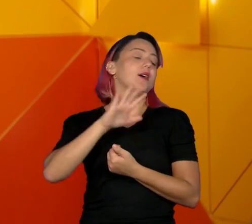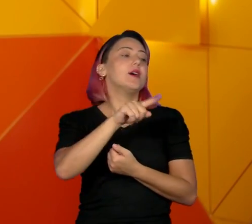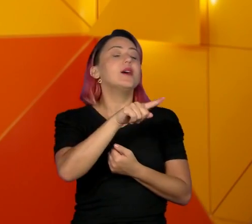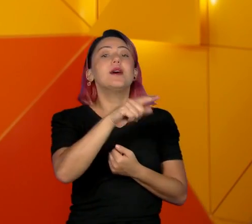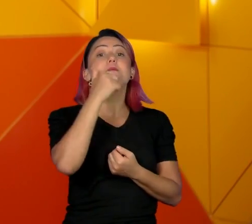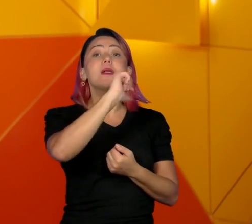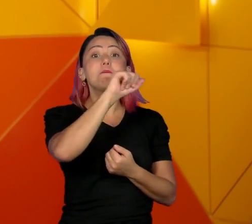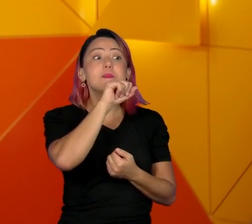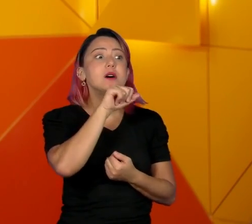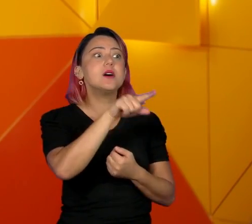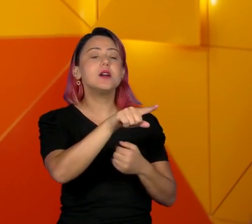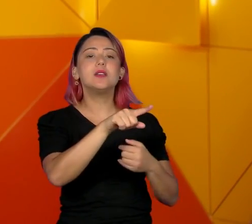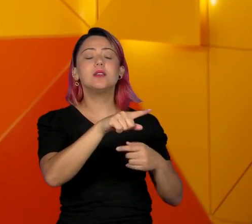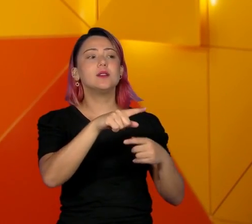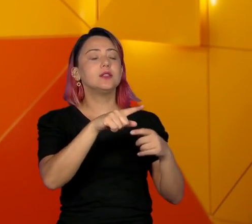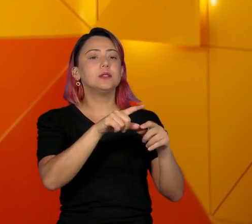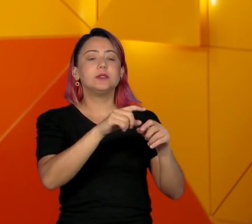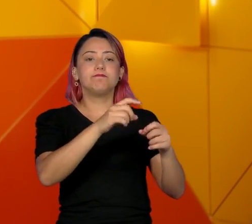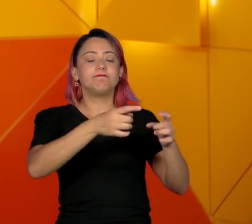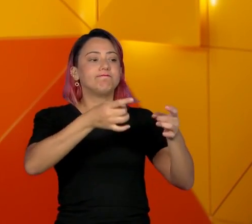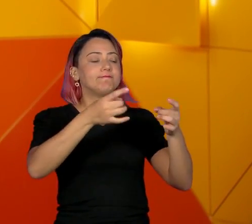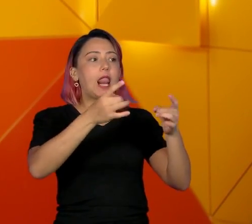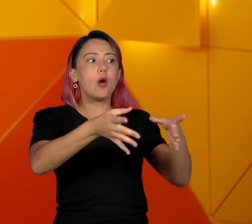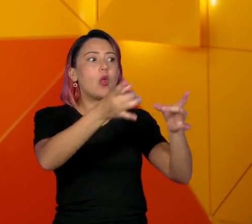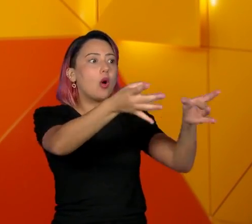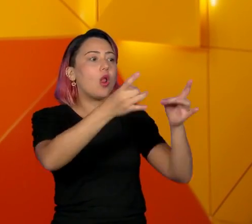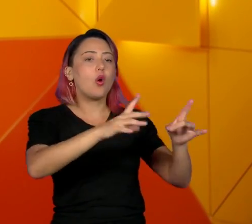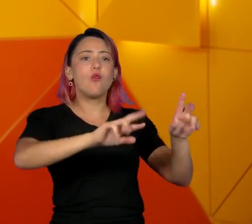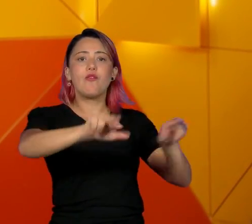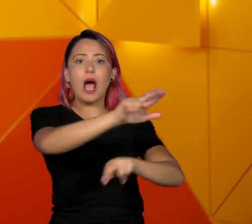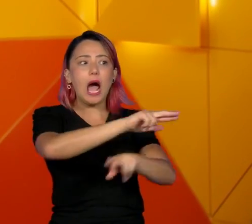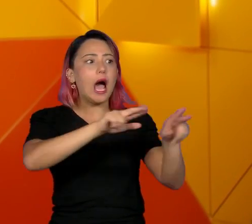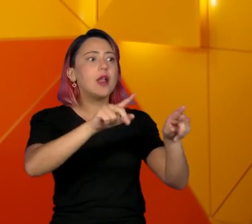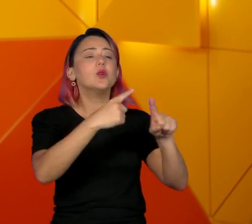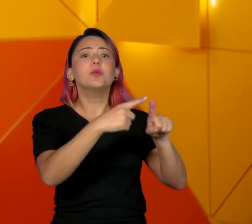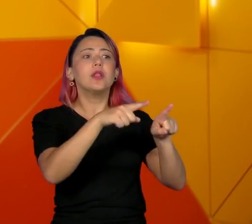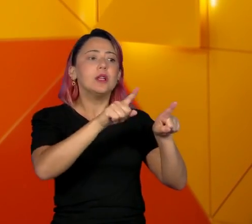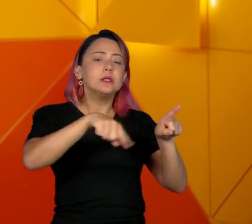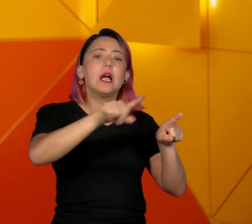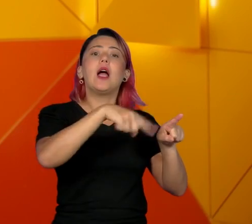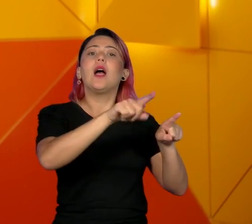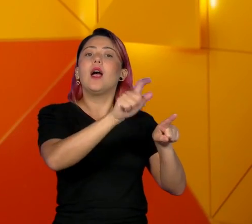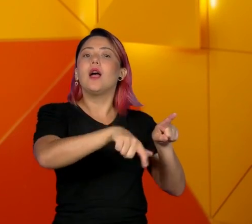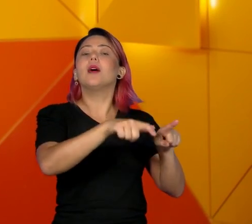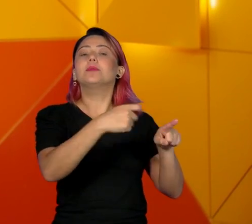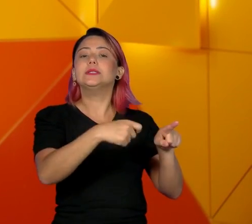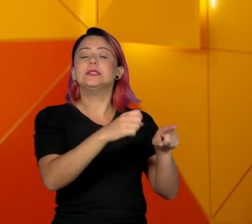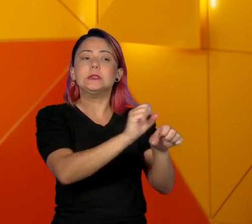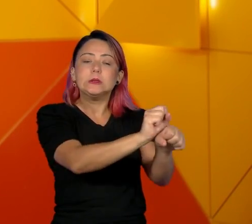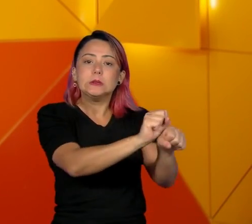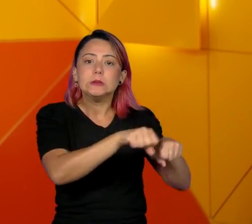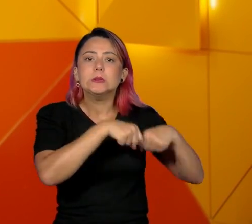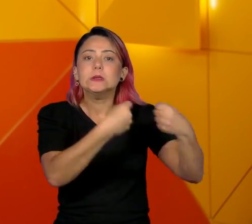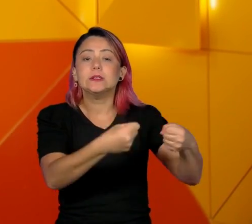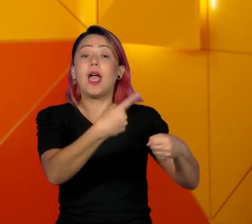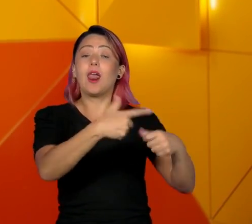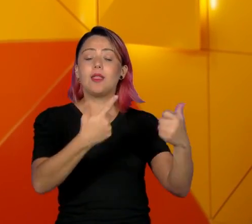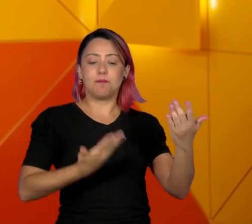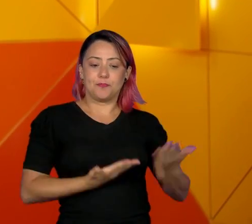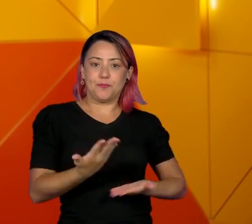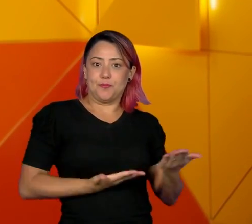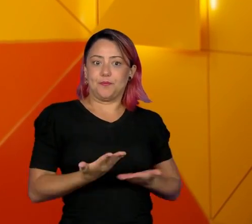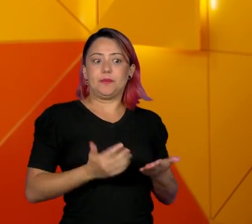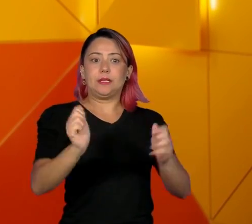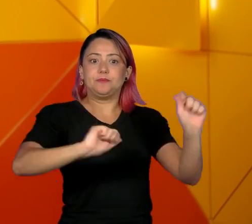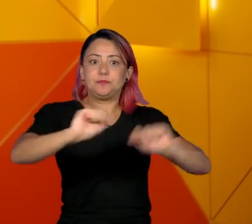ou fazer outras escolhas para que eu pudesse chegar onde eu cheguei. A minha mãe, por exemplo, foi trabalhar como empregada, trabalhadora doméstica,